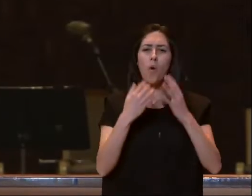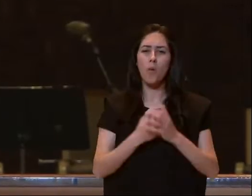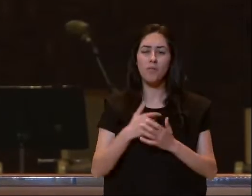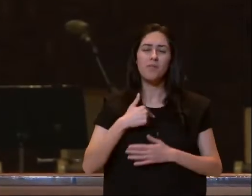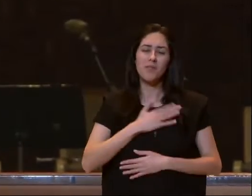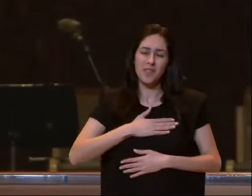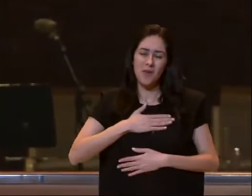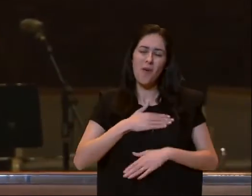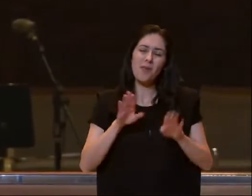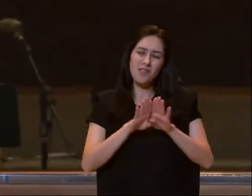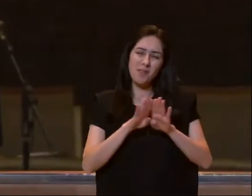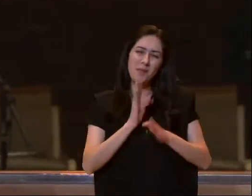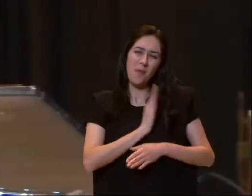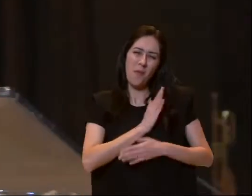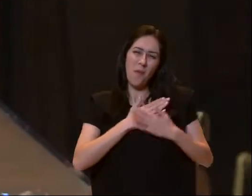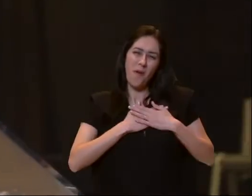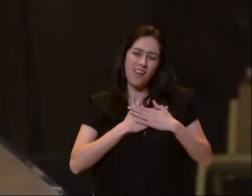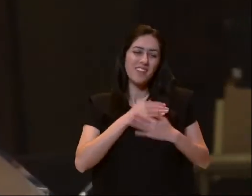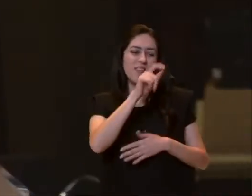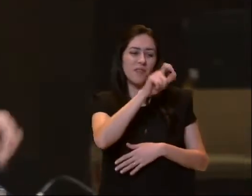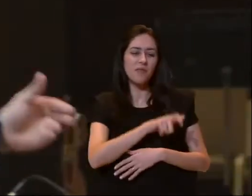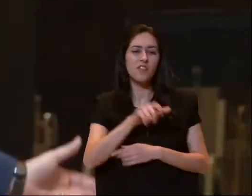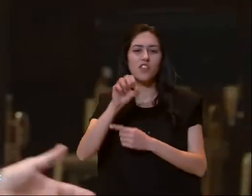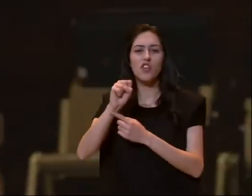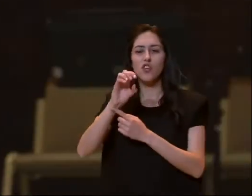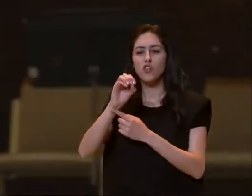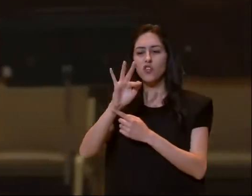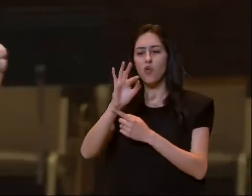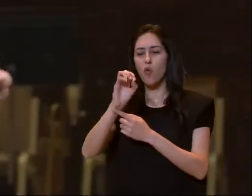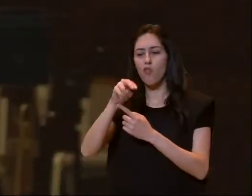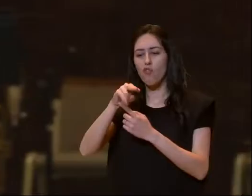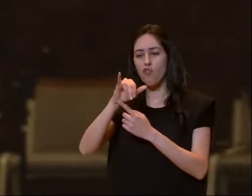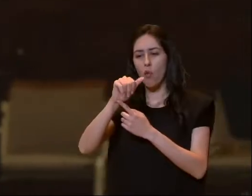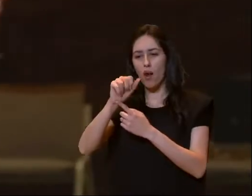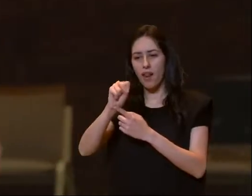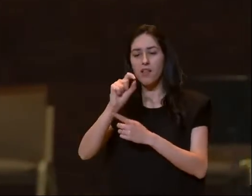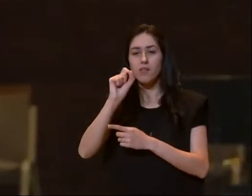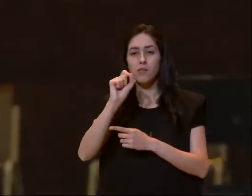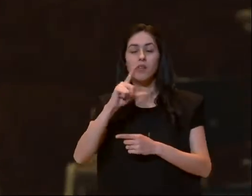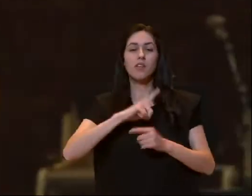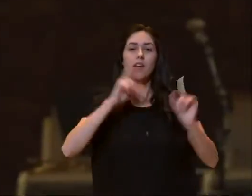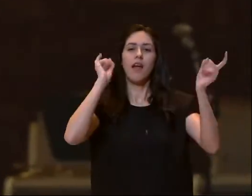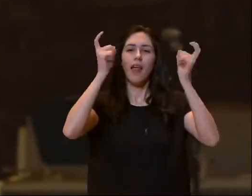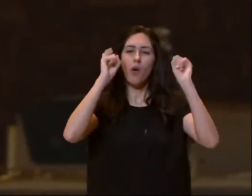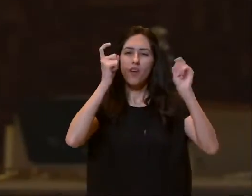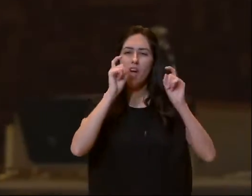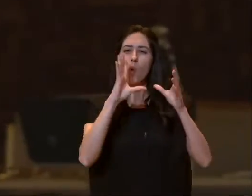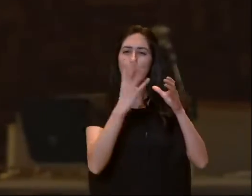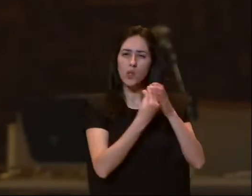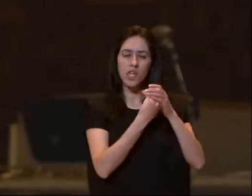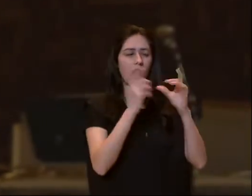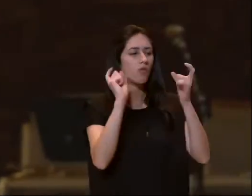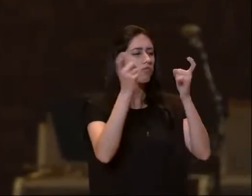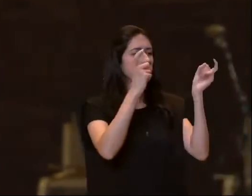com carinho no meu coração é o Sofonias. Nós fazíamos as reuniões do conselho, ele participava, e às vezes eram umas